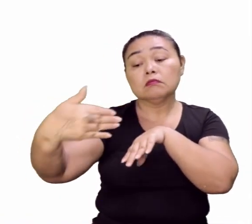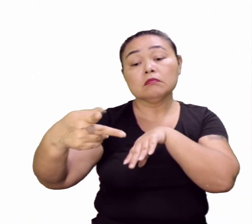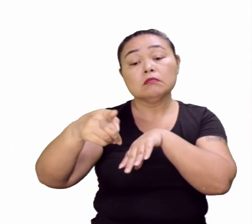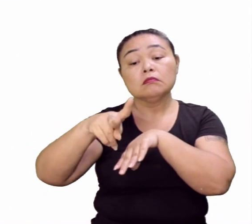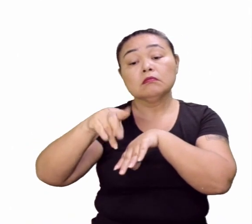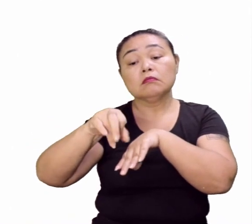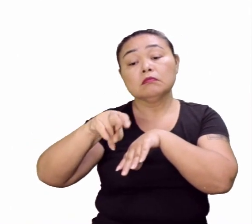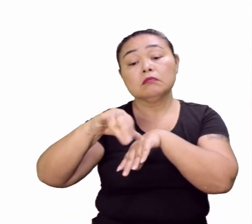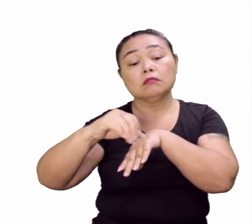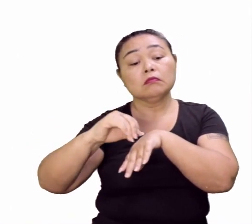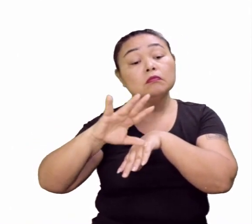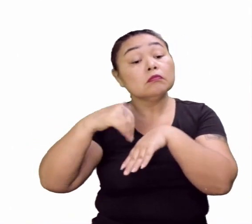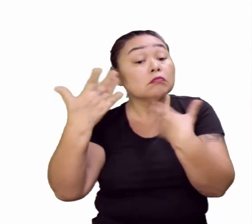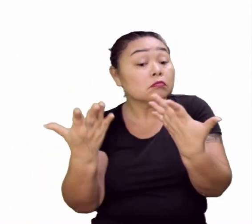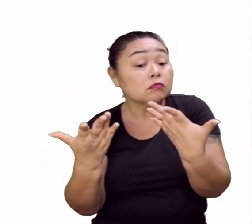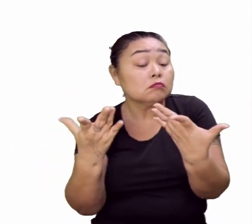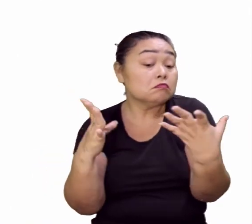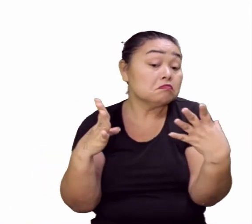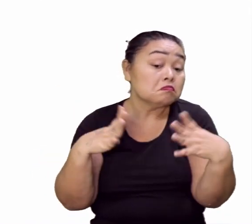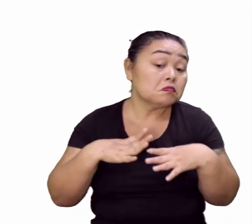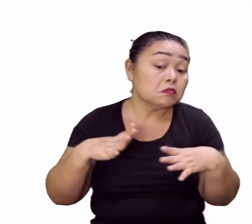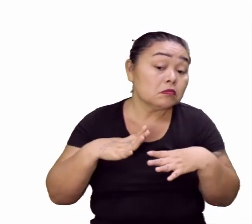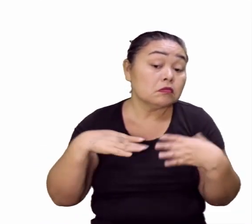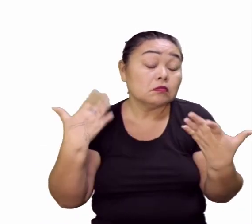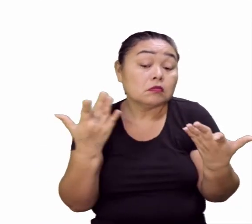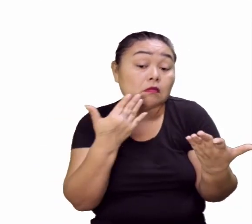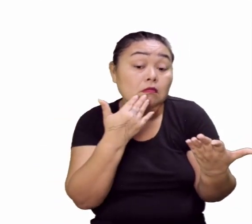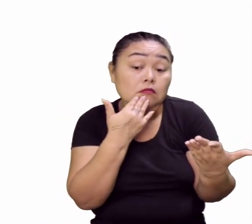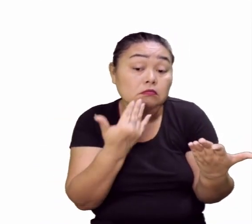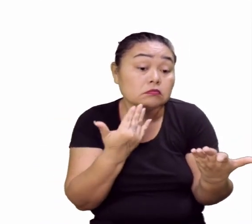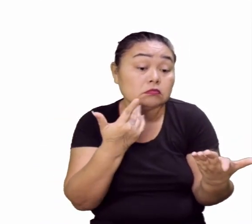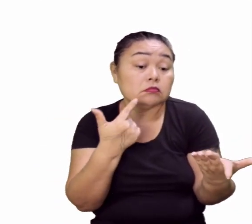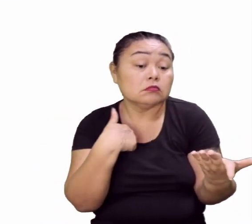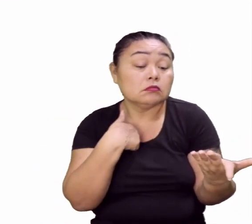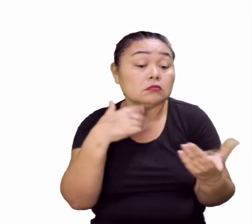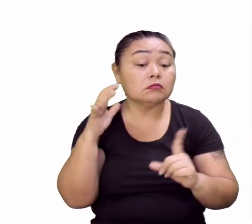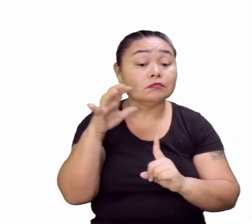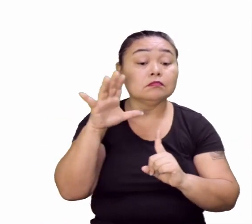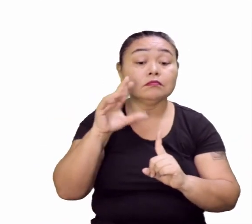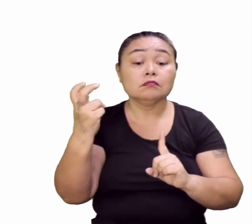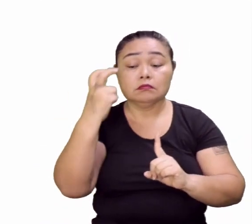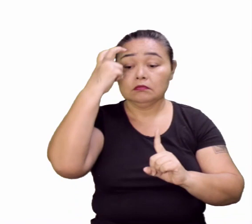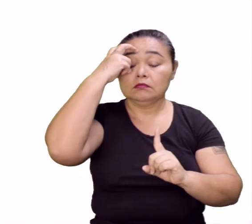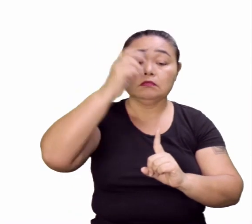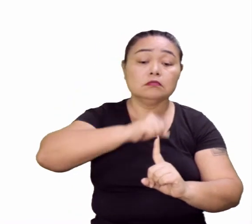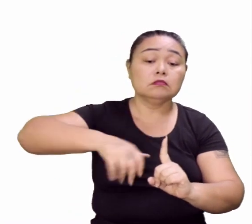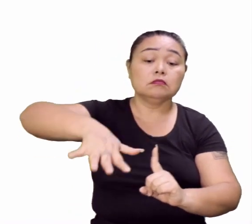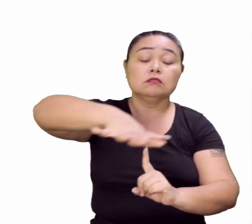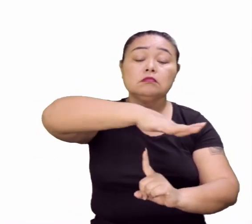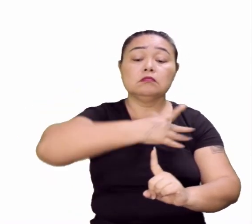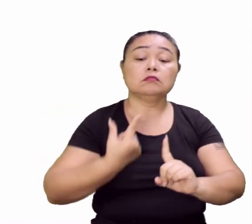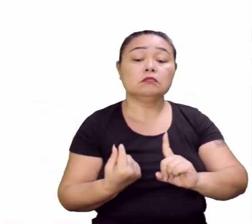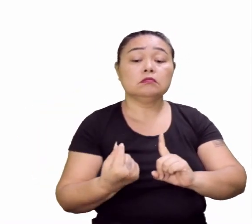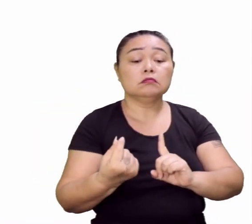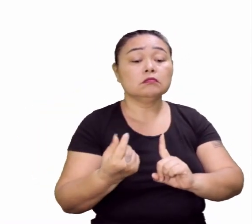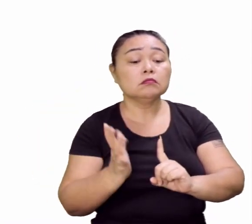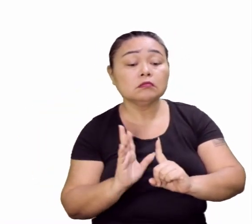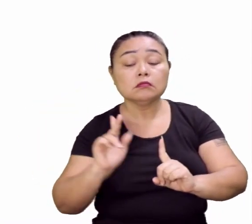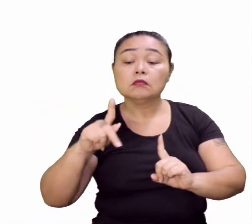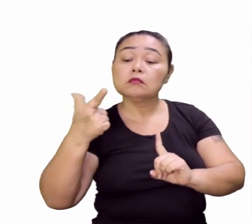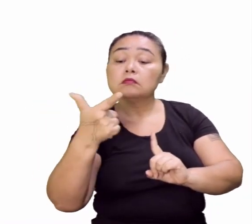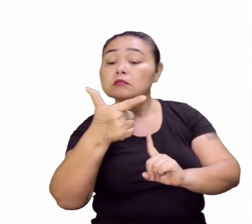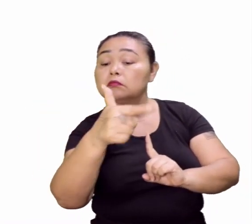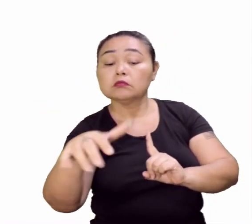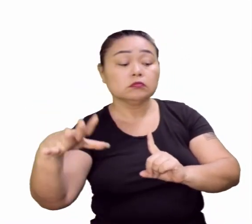ou província, ou ainda alguma cidade que, por algum motivo, exerce influência cultural, social e